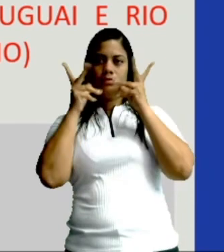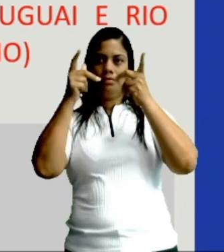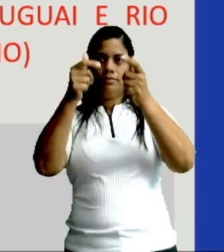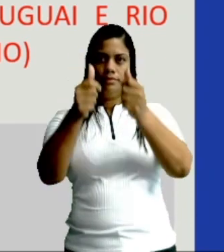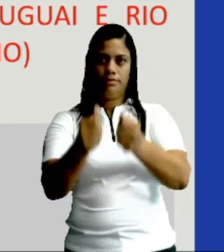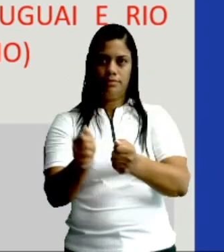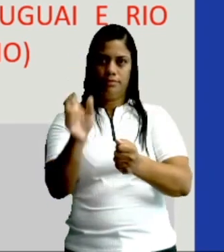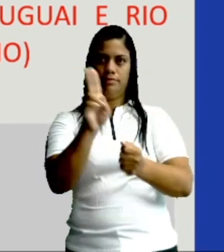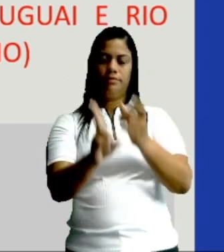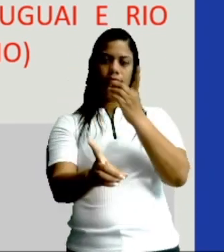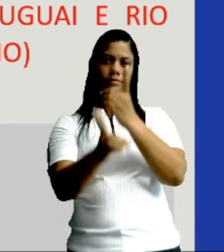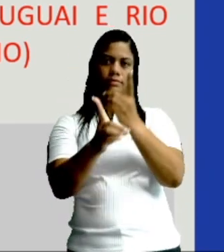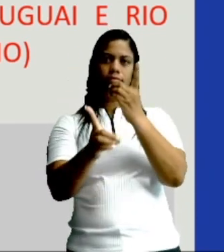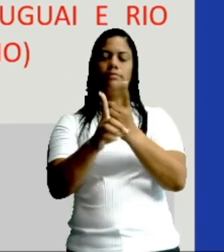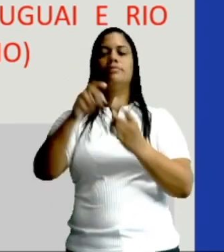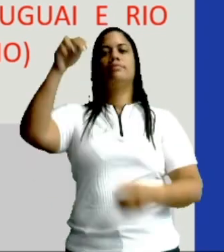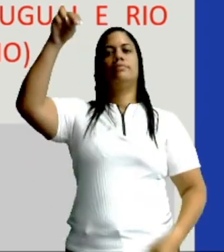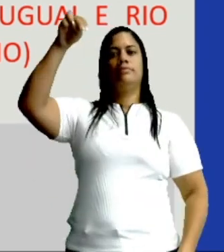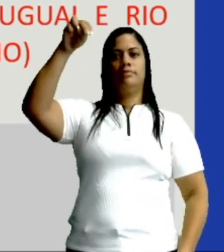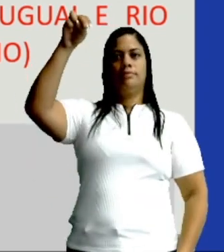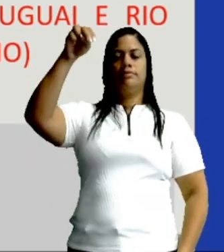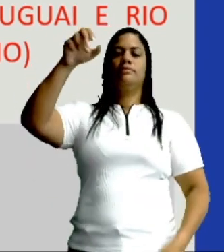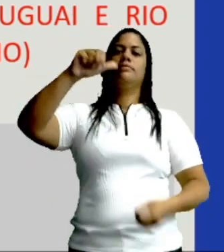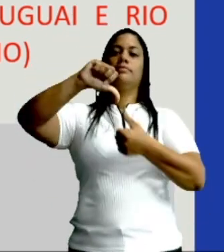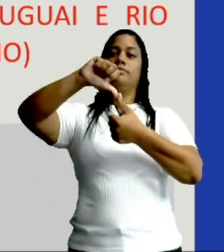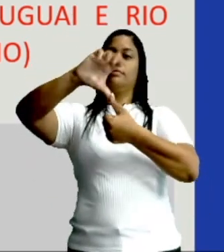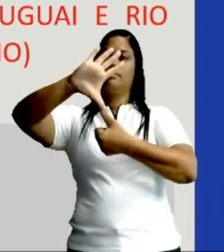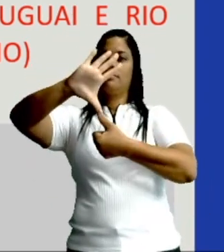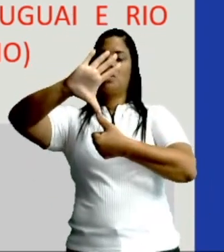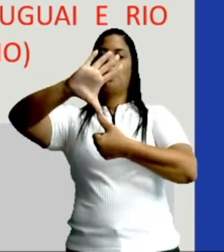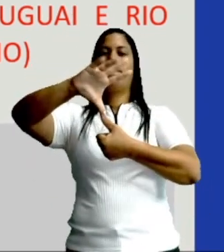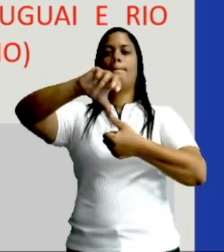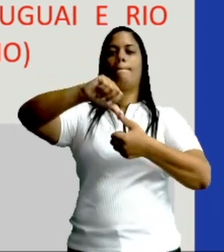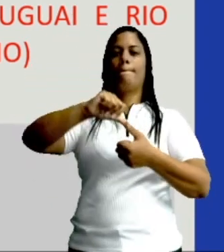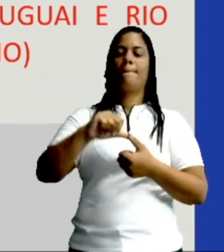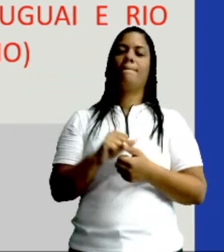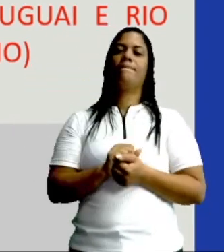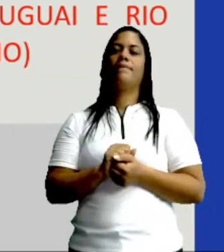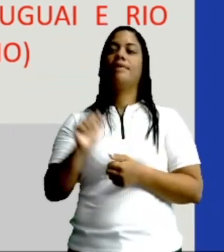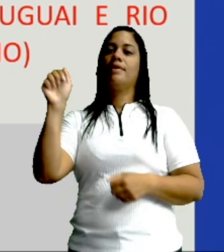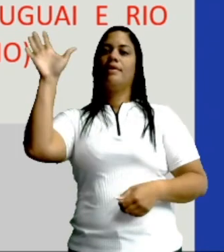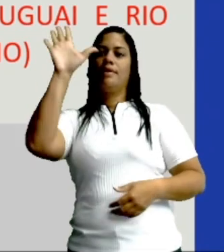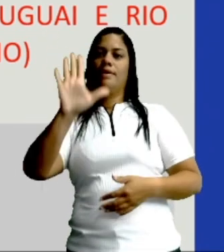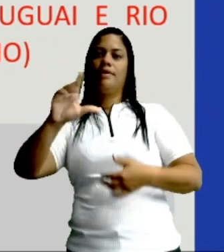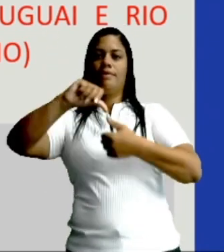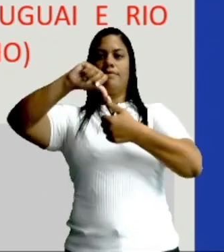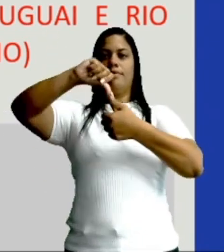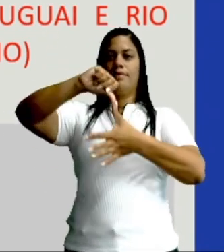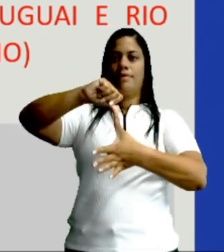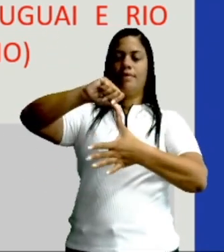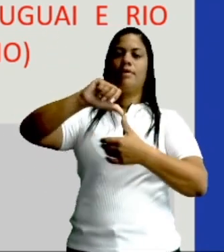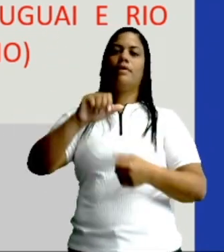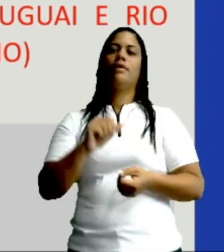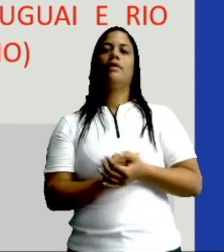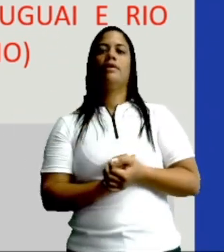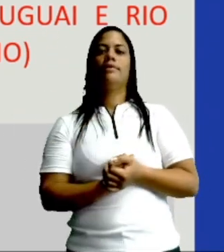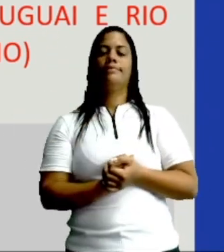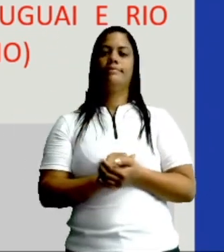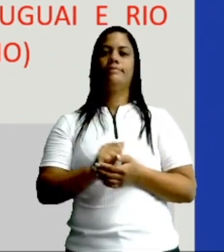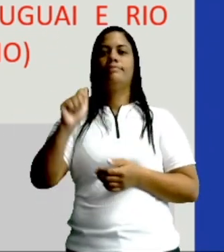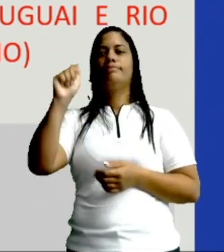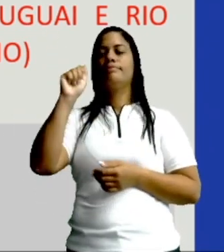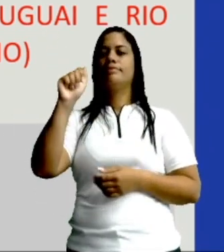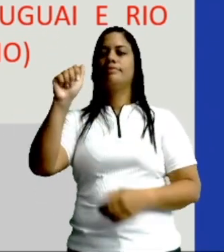são encontradas na América do Norte, na Ásia e na América do Sul. Argentina, Uruguai e Rio Grande